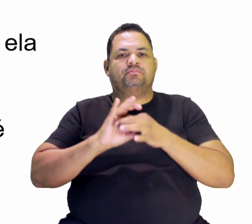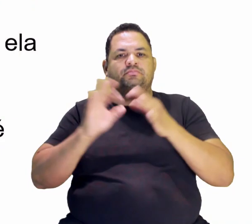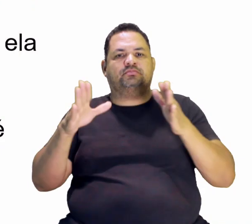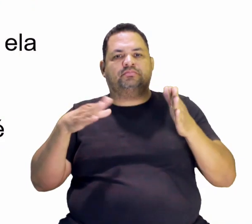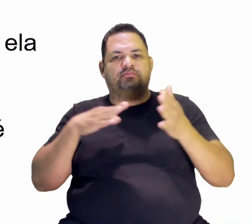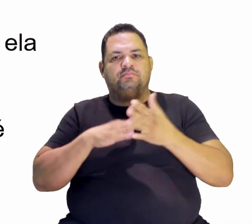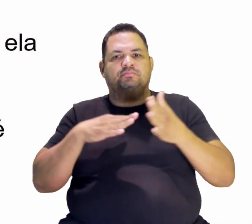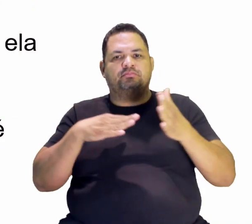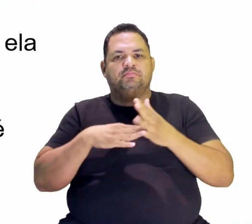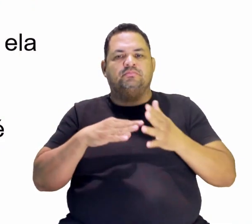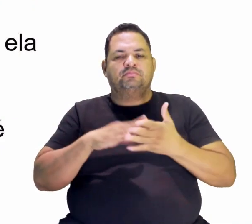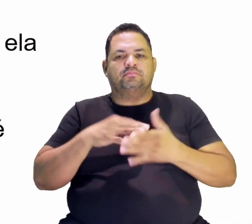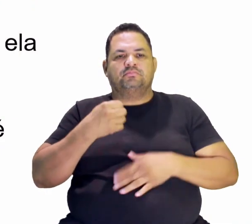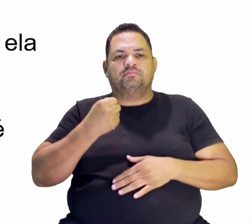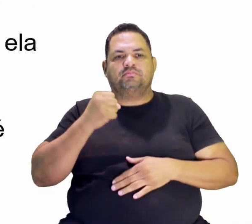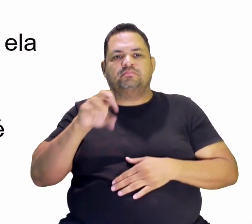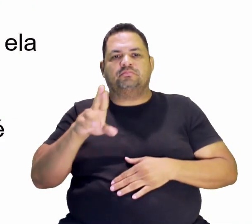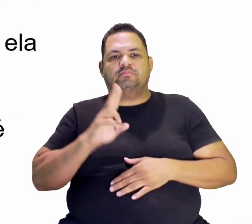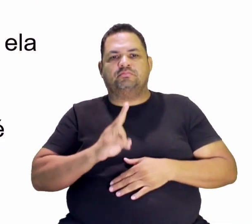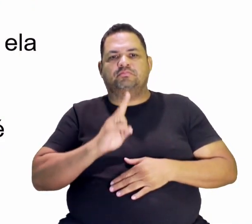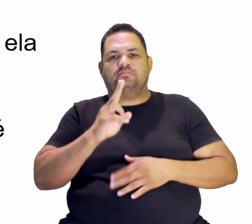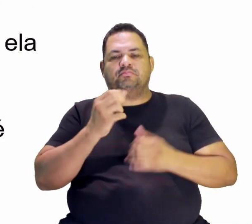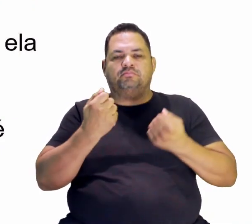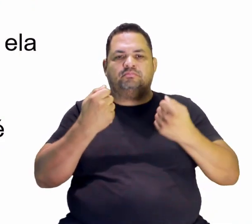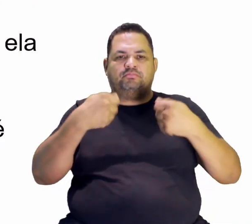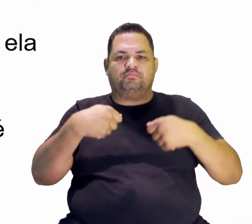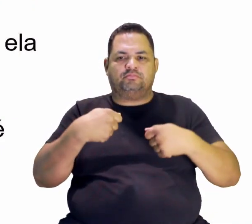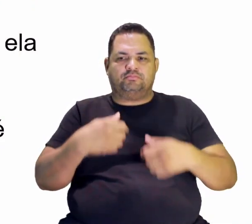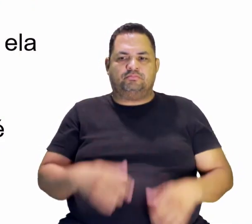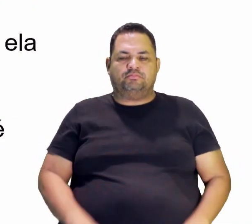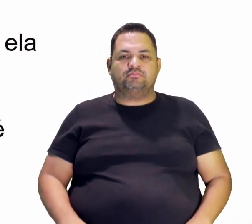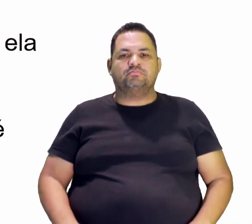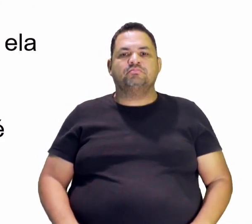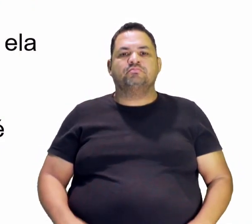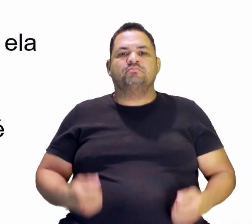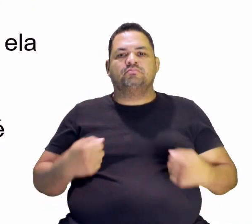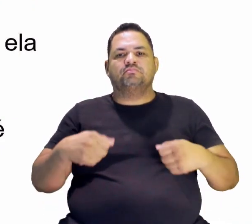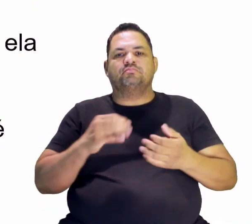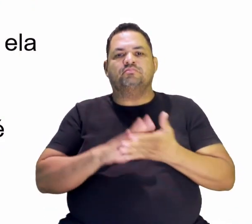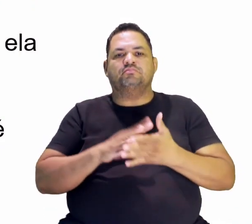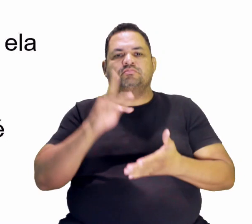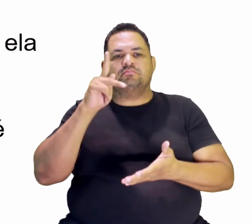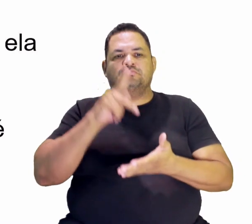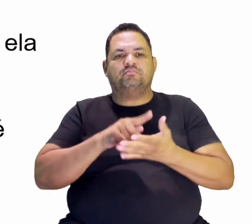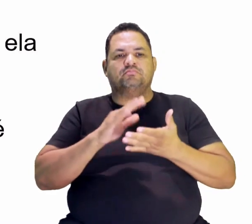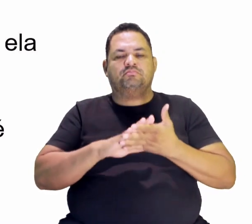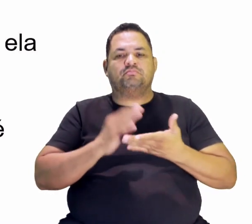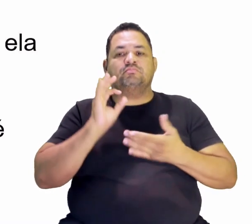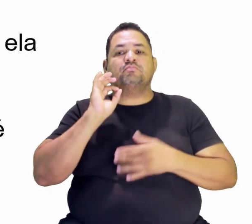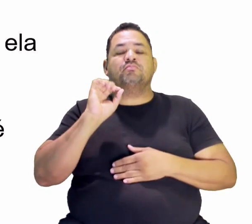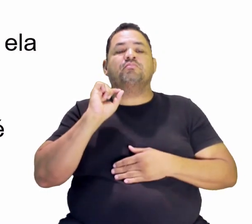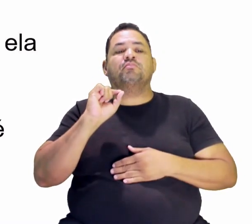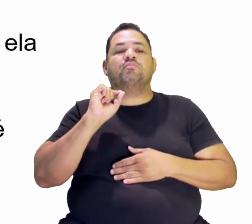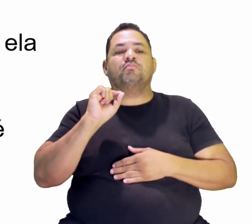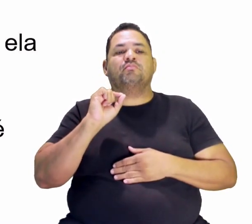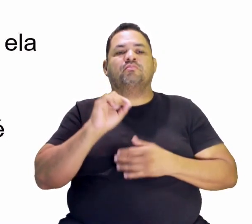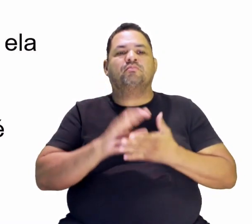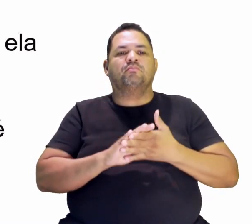desprezando-se as resistências existentes no processo, principalmente a resistência do ar, né? Podemos afirmar corretamente que